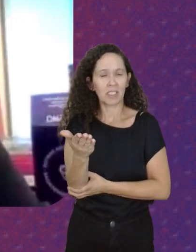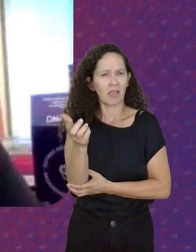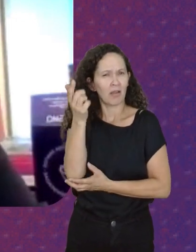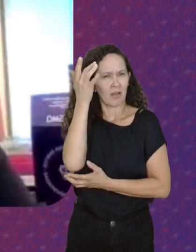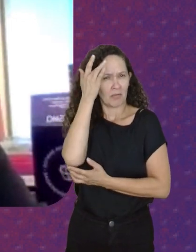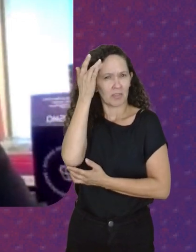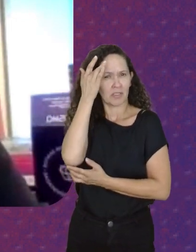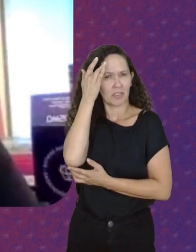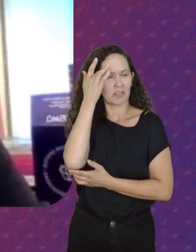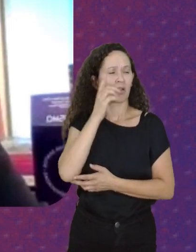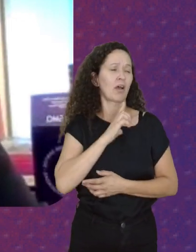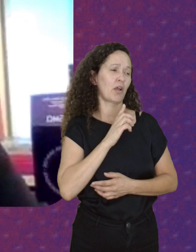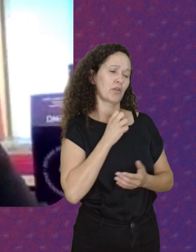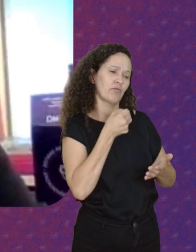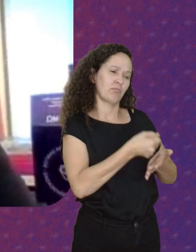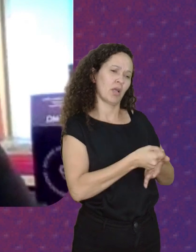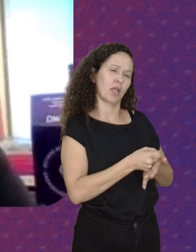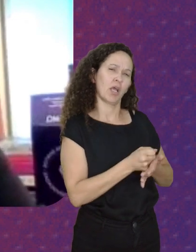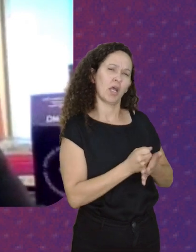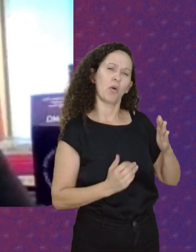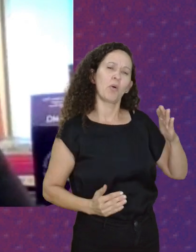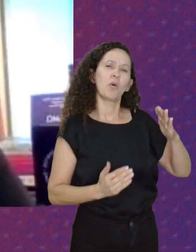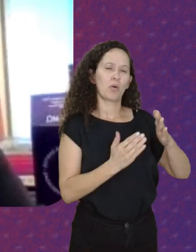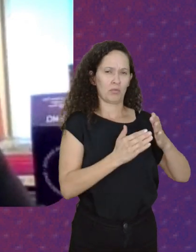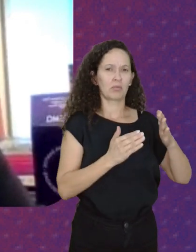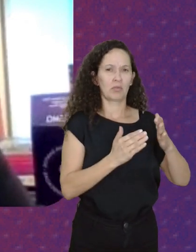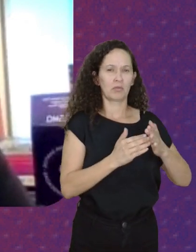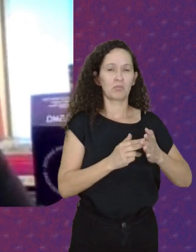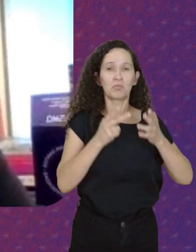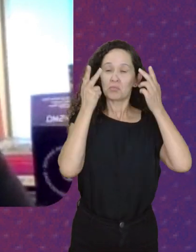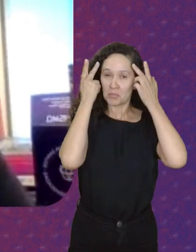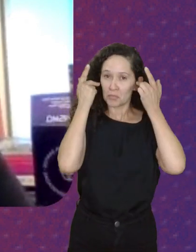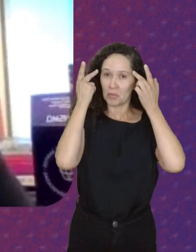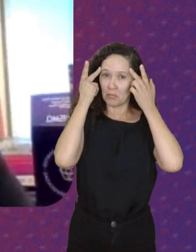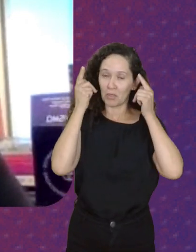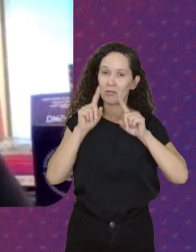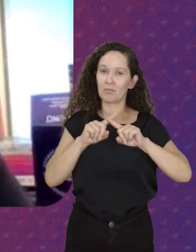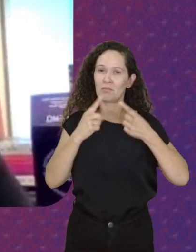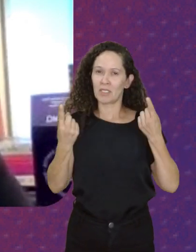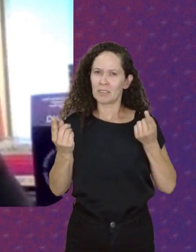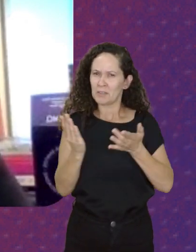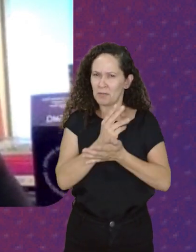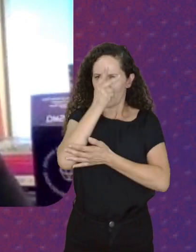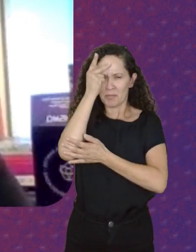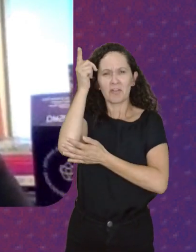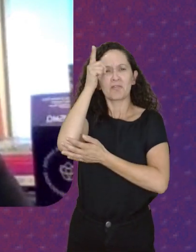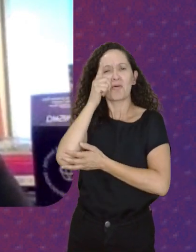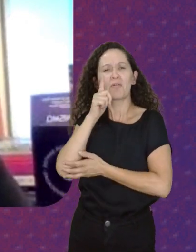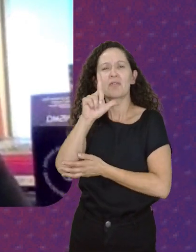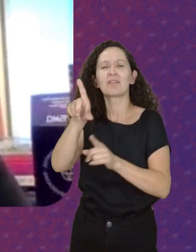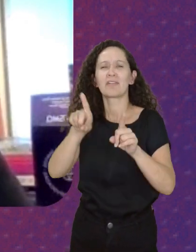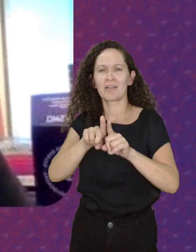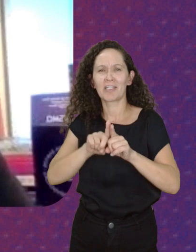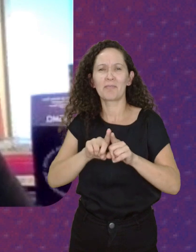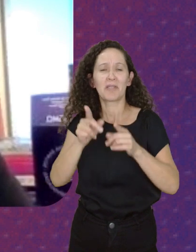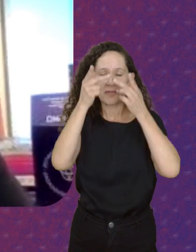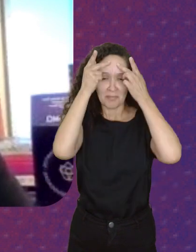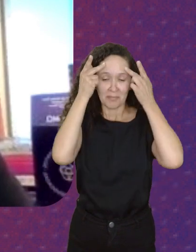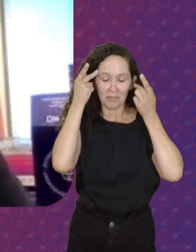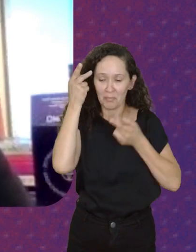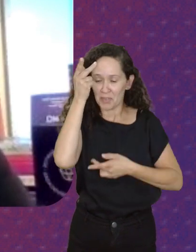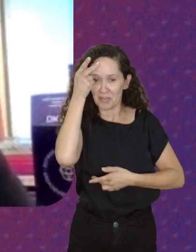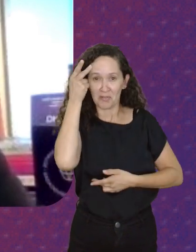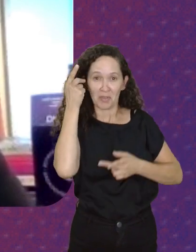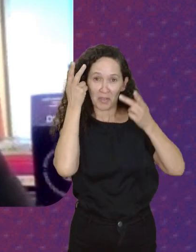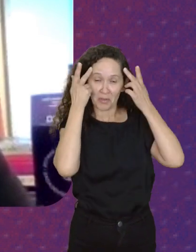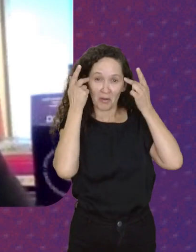Olha, eu vou gastar um limite razoável, mas que qualquer pessoa conseguiria, uma pessoa comum,